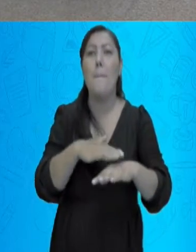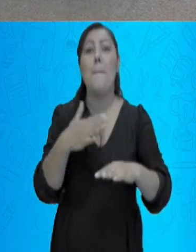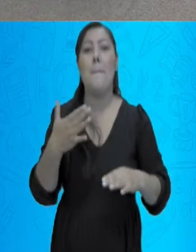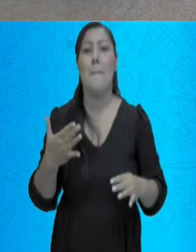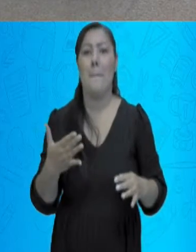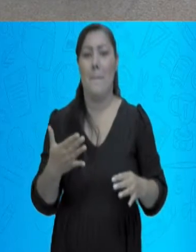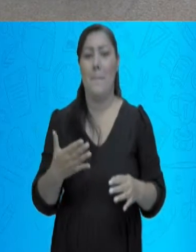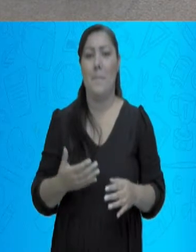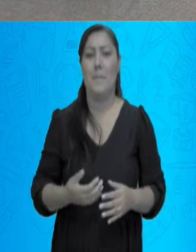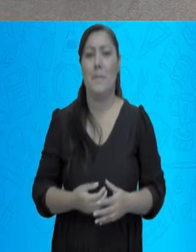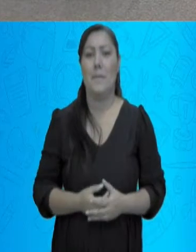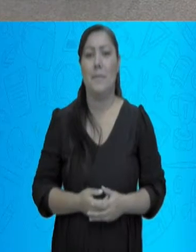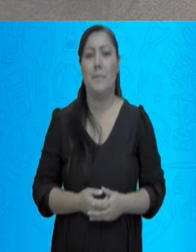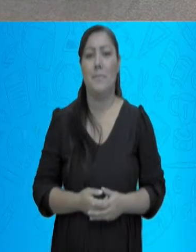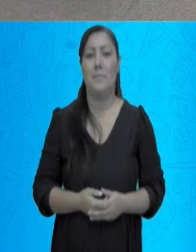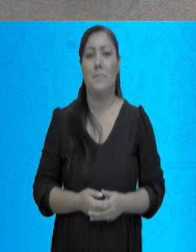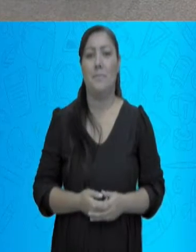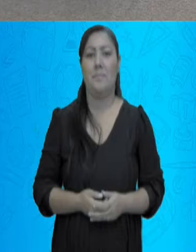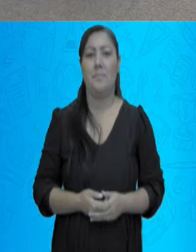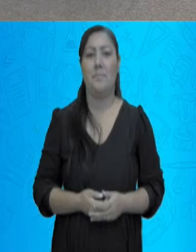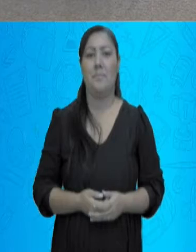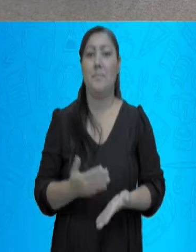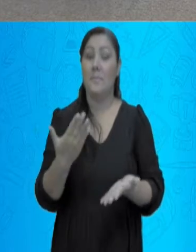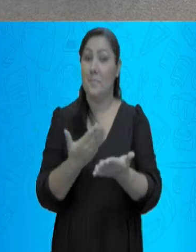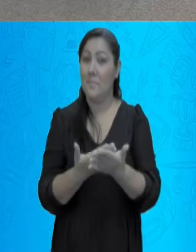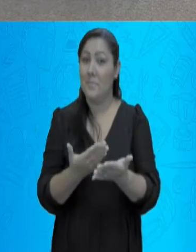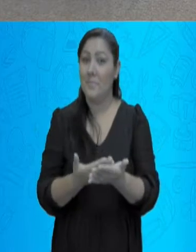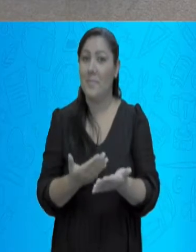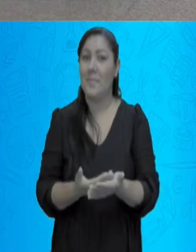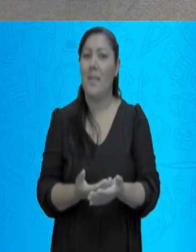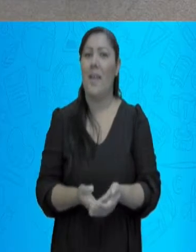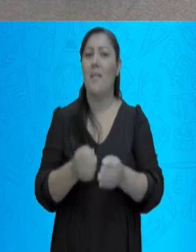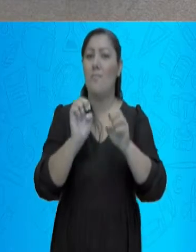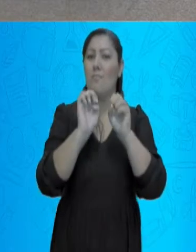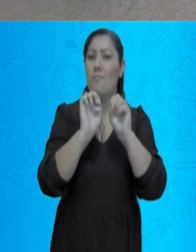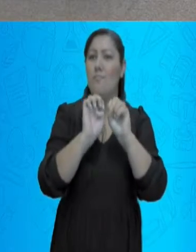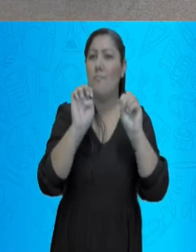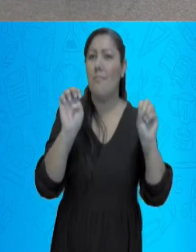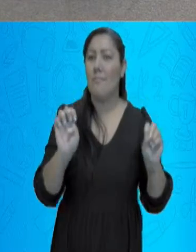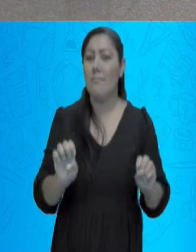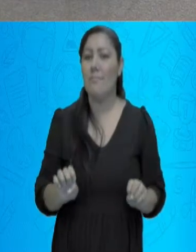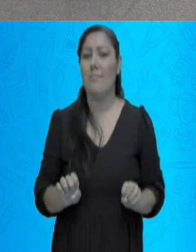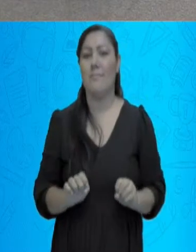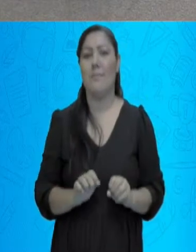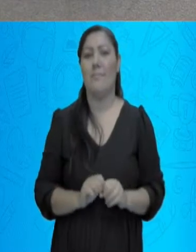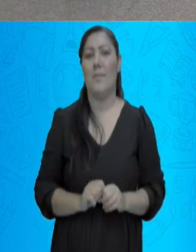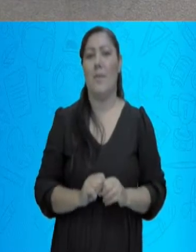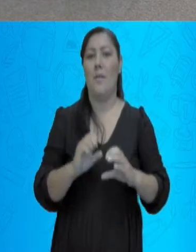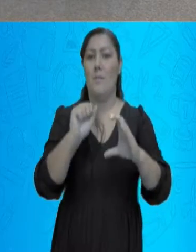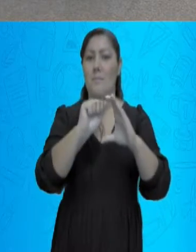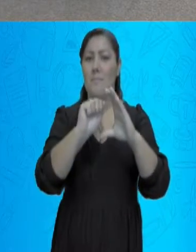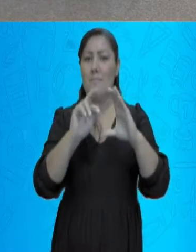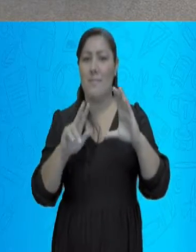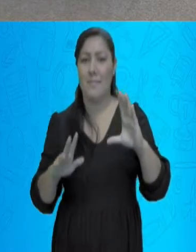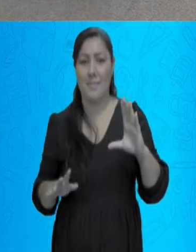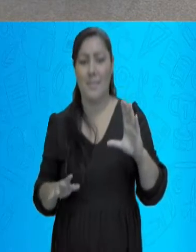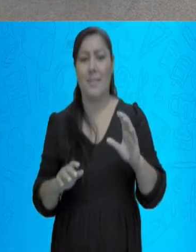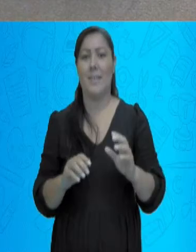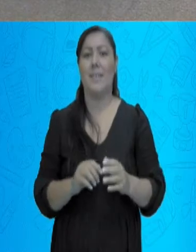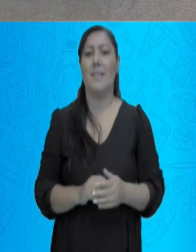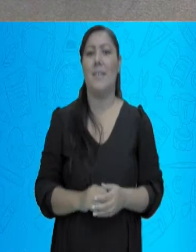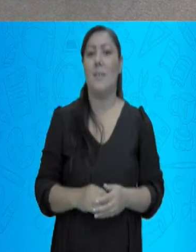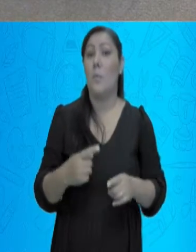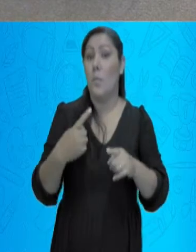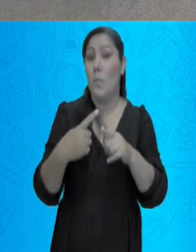coletivo. Pois bem, estudaremos aqui as estruturas, as características e a finalidade. Vamos